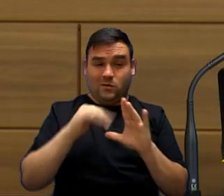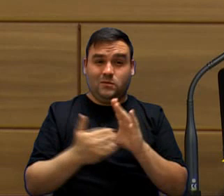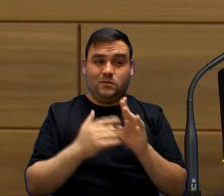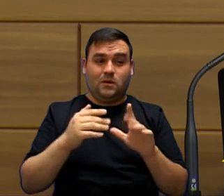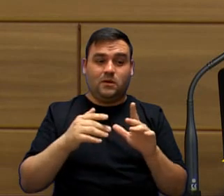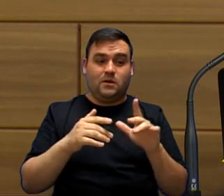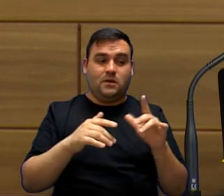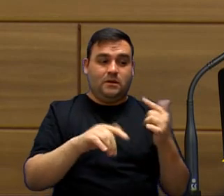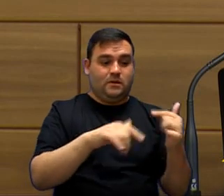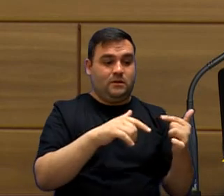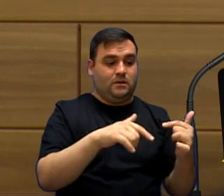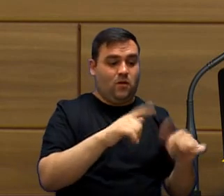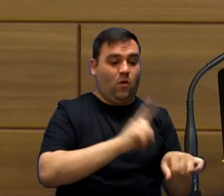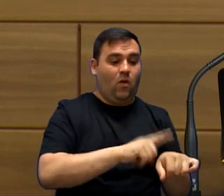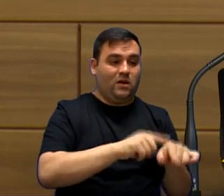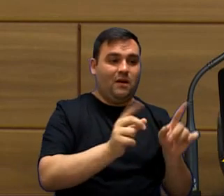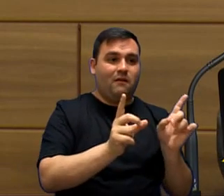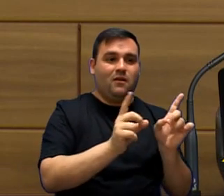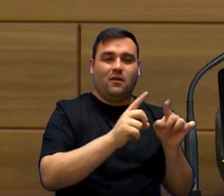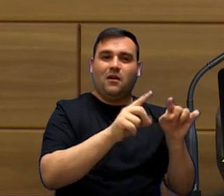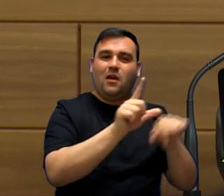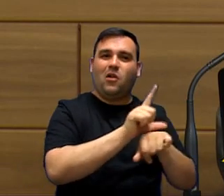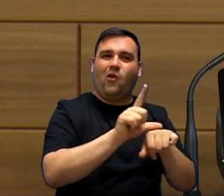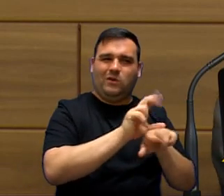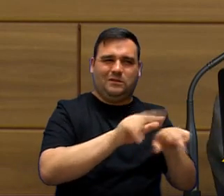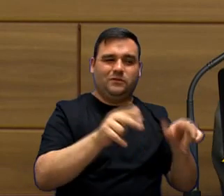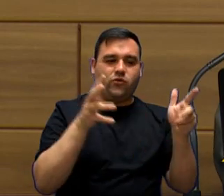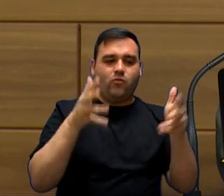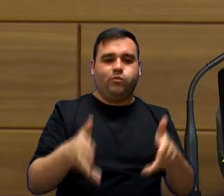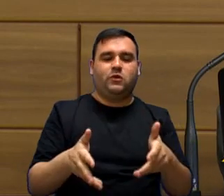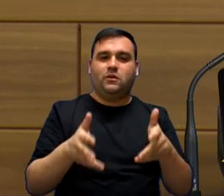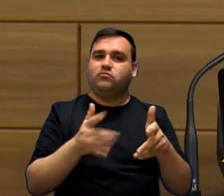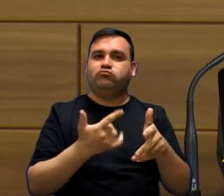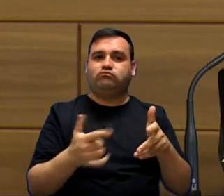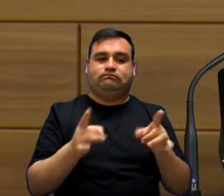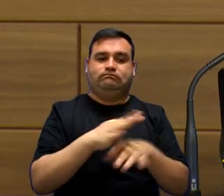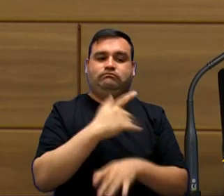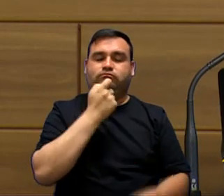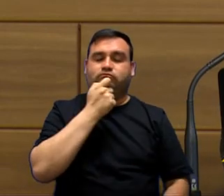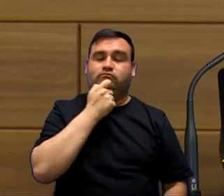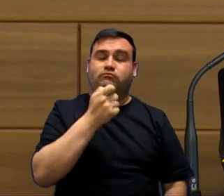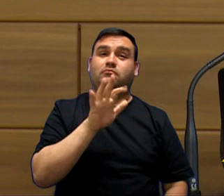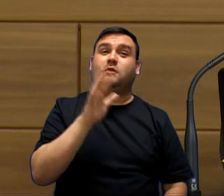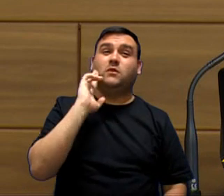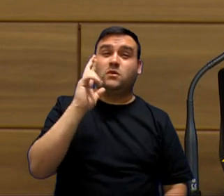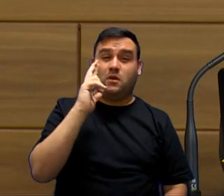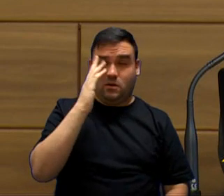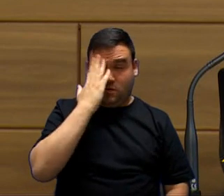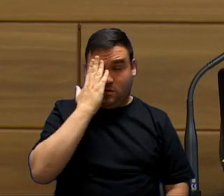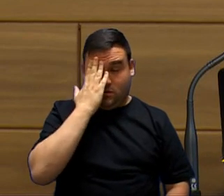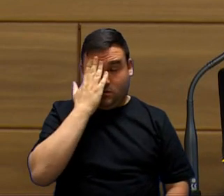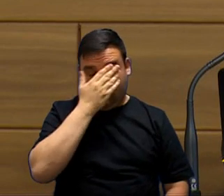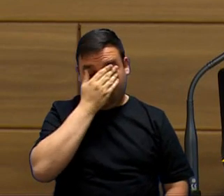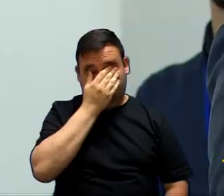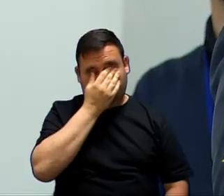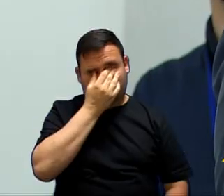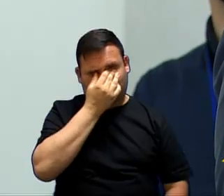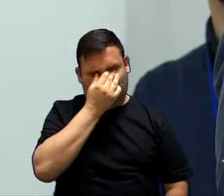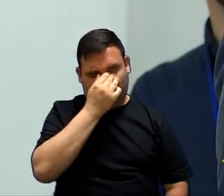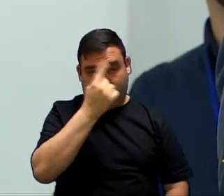teriam terminado nem o horário comercial para chegar até aqui. Para você ter uma ideia...